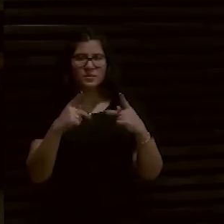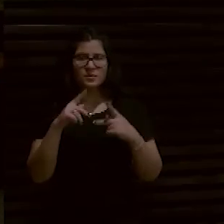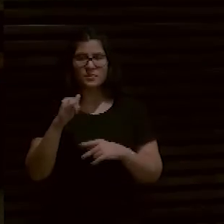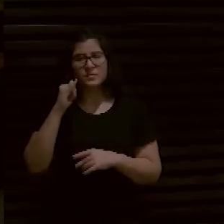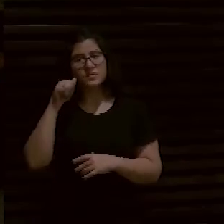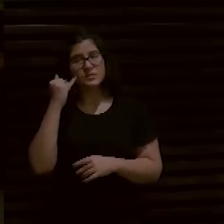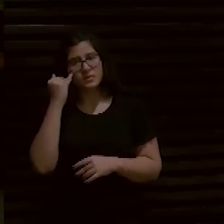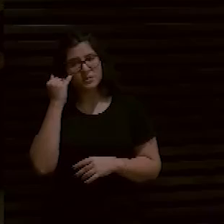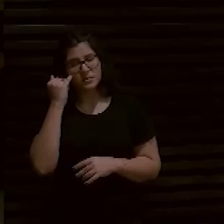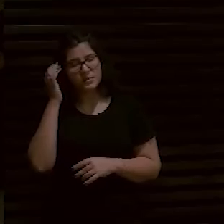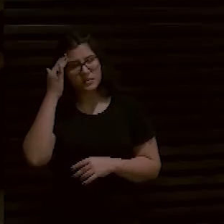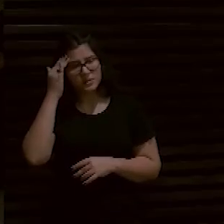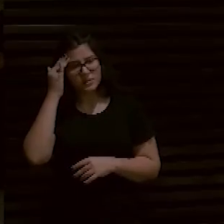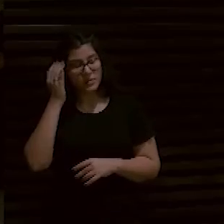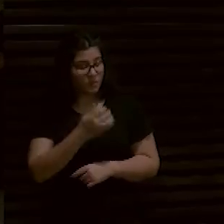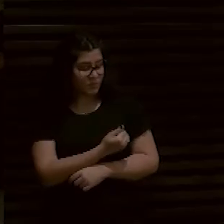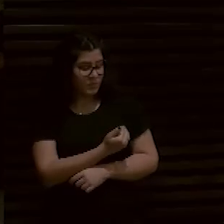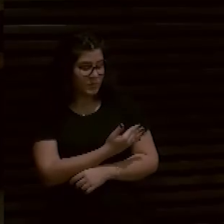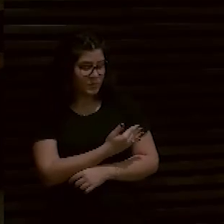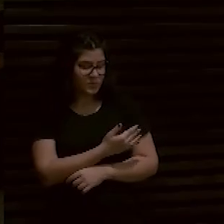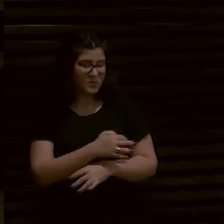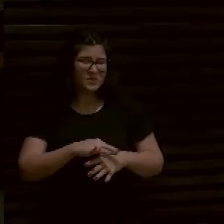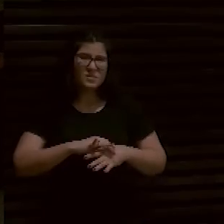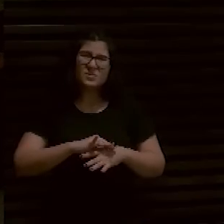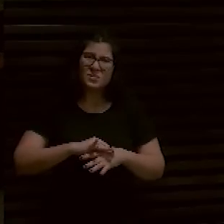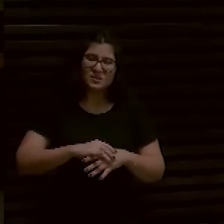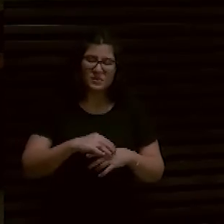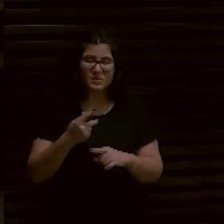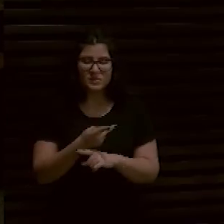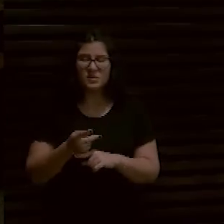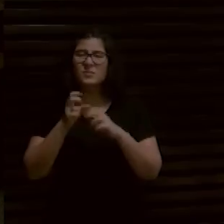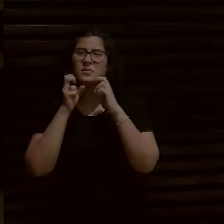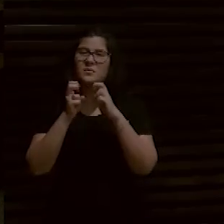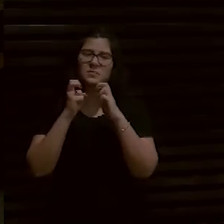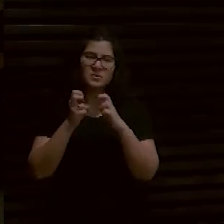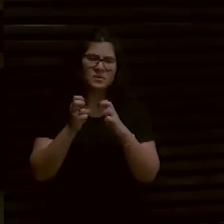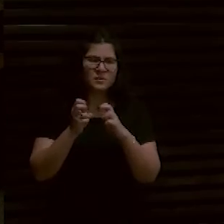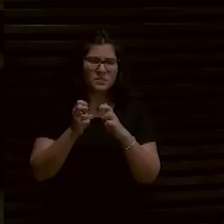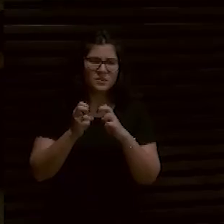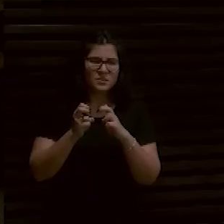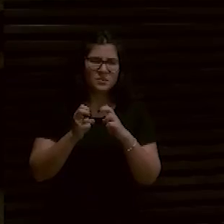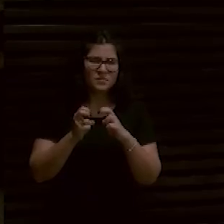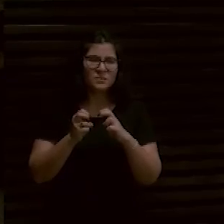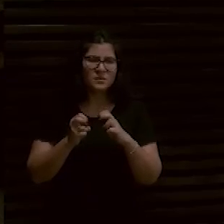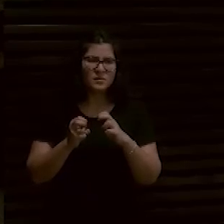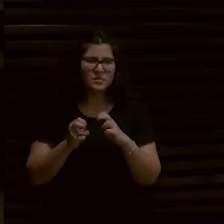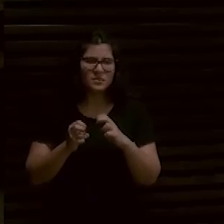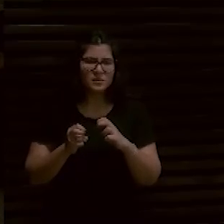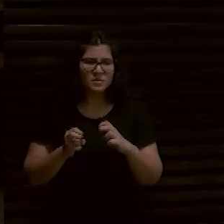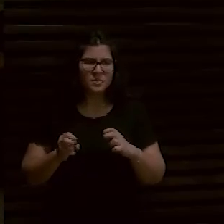coração enfermo que clama por cura e possuidor de um vigor alto, confiante e mortal que implora